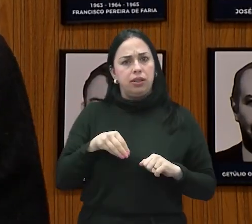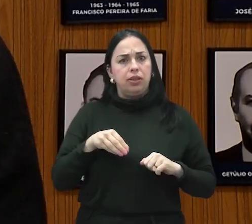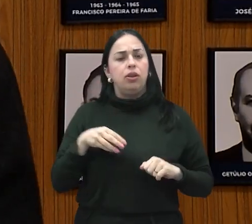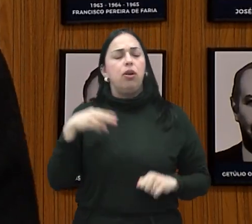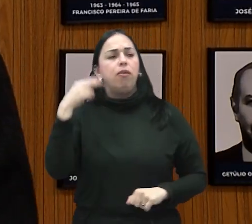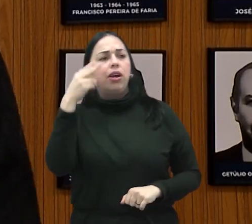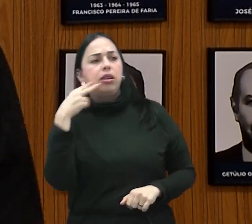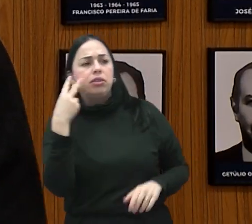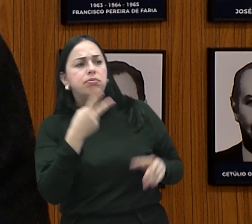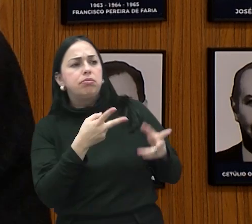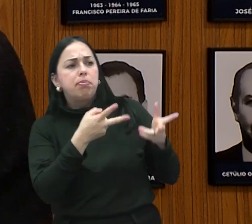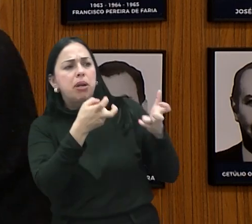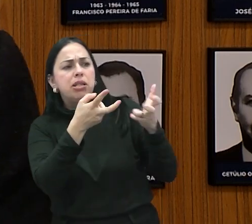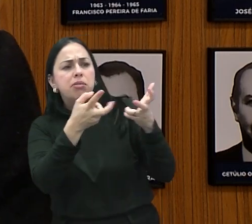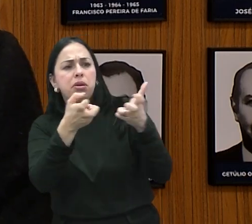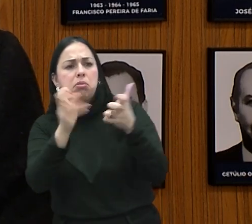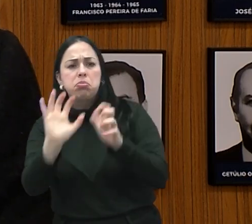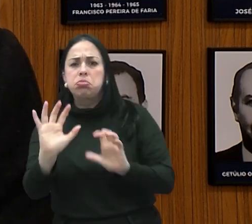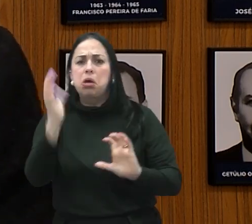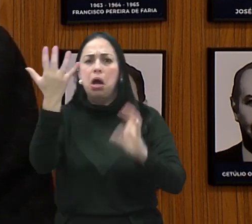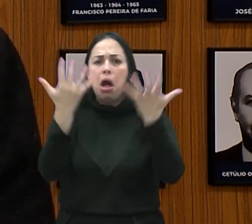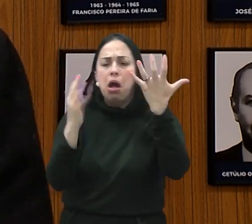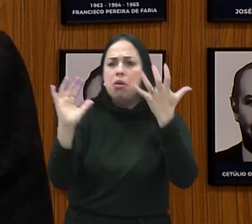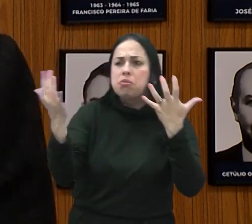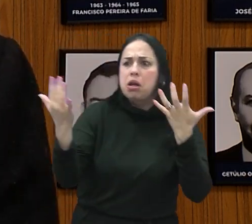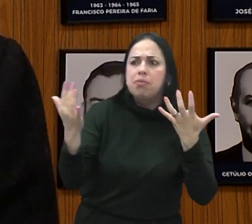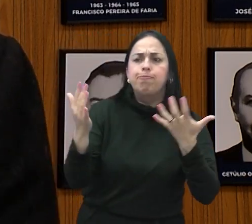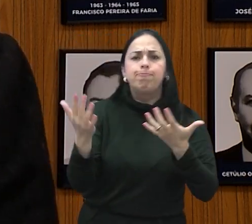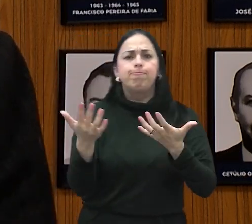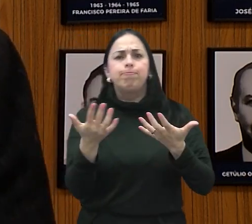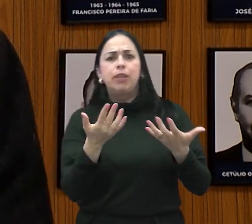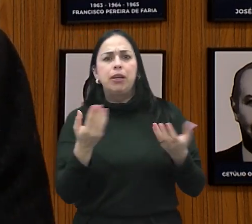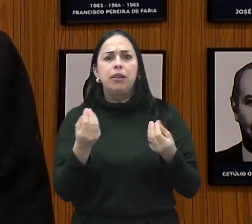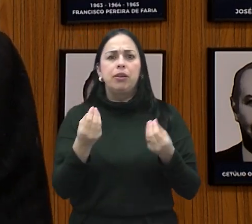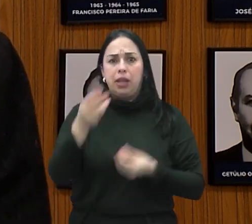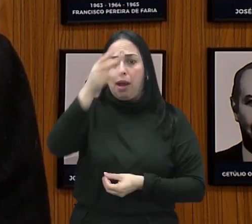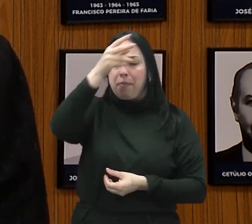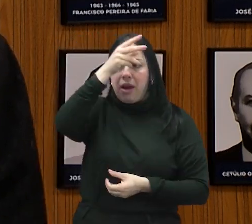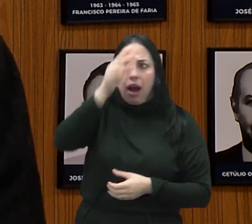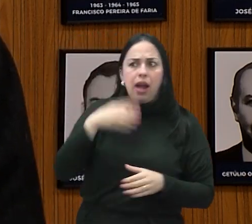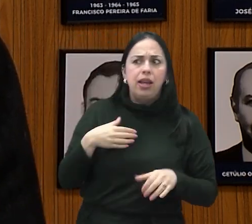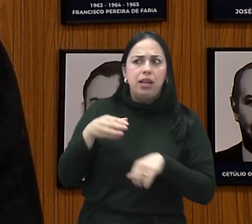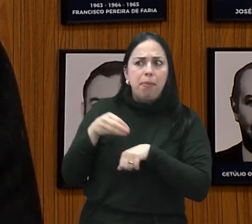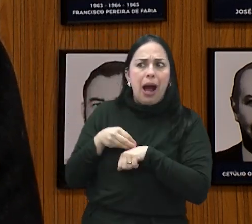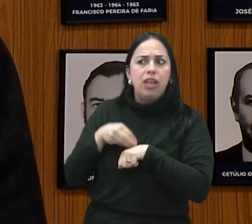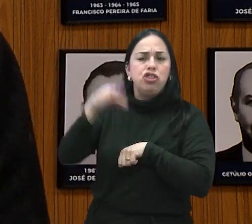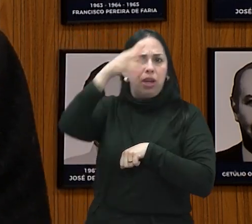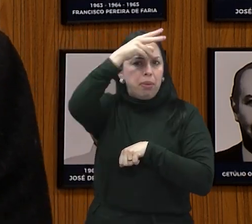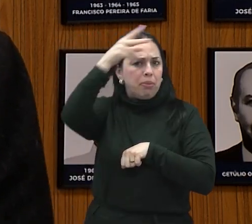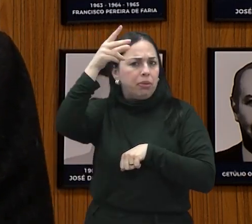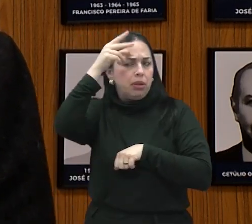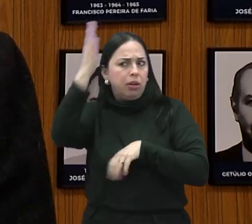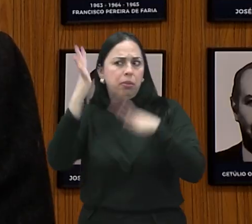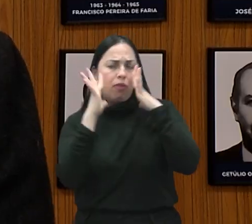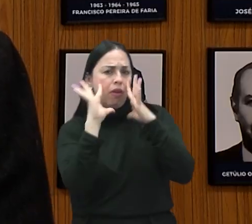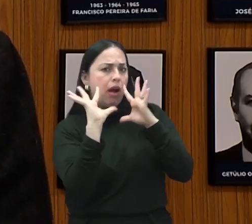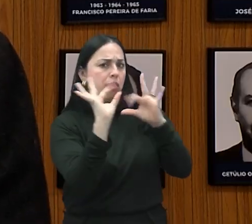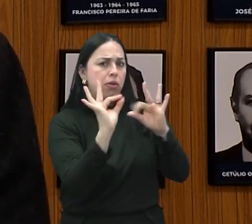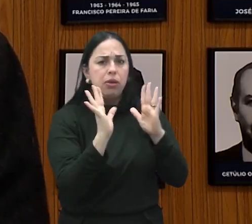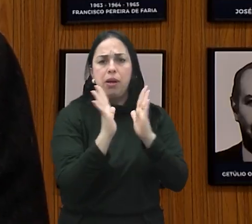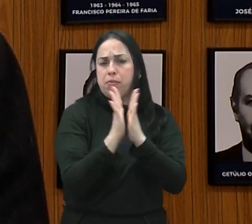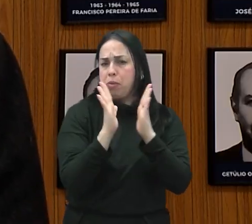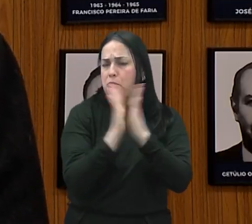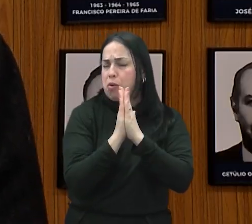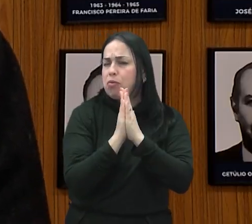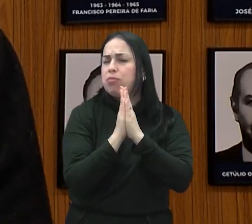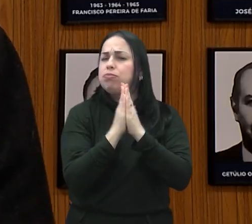vereador verificando alguma situação que ele quer indicar que o executivo realize um olhar mais apurado,